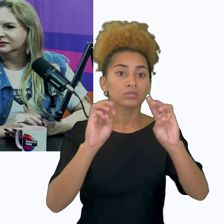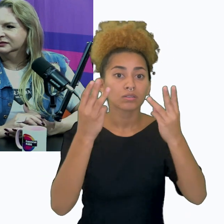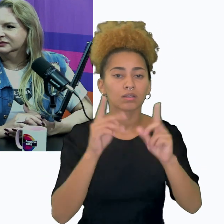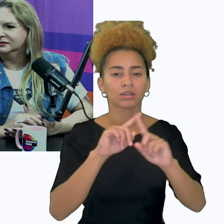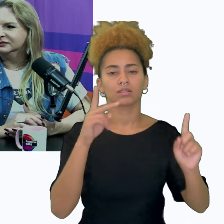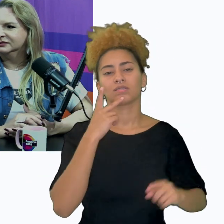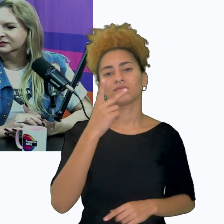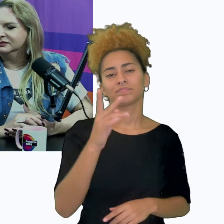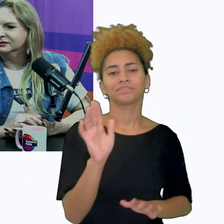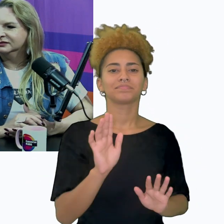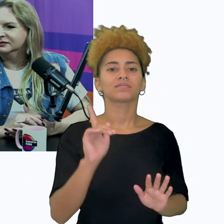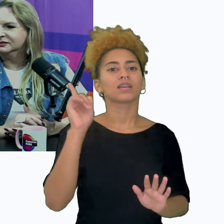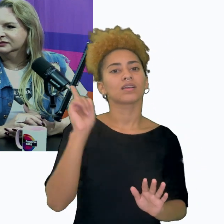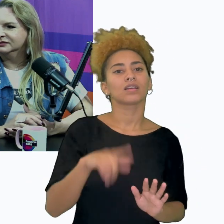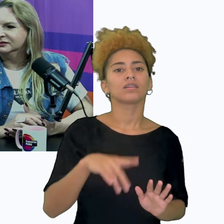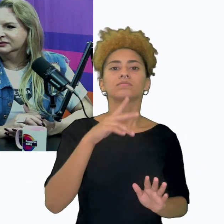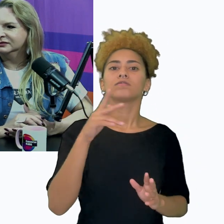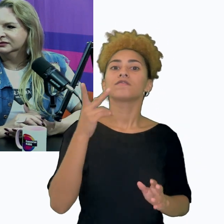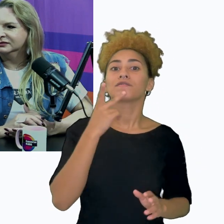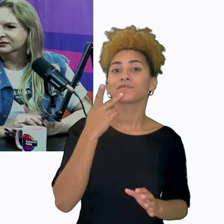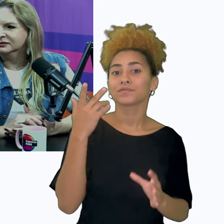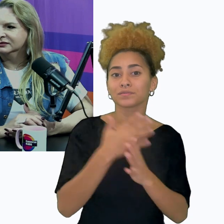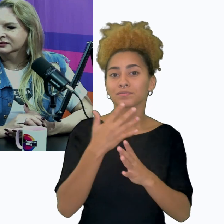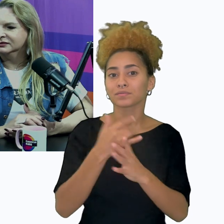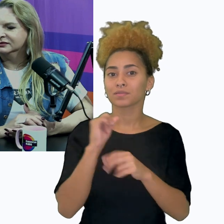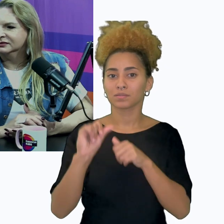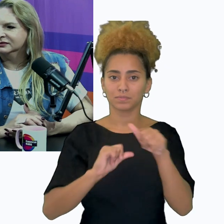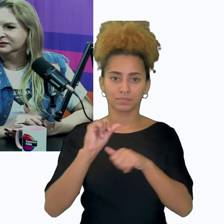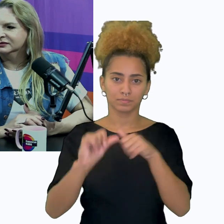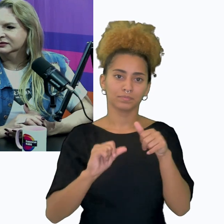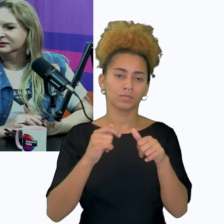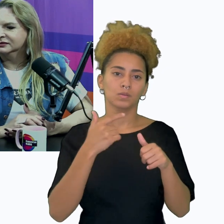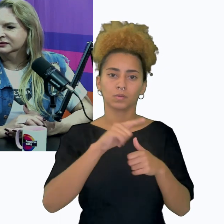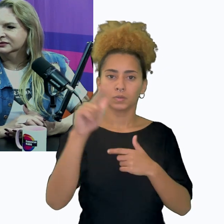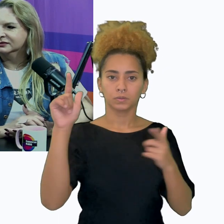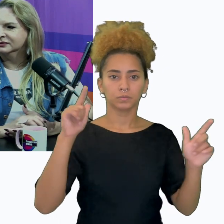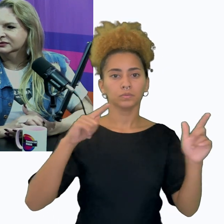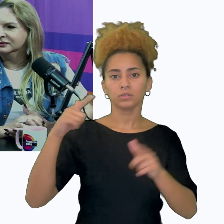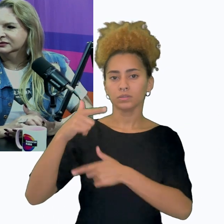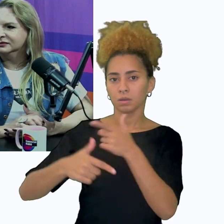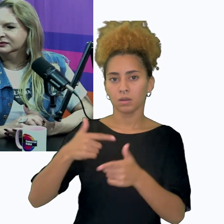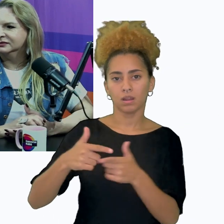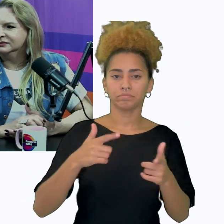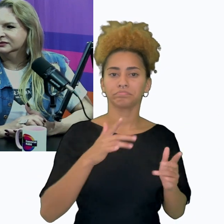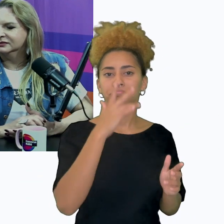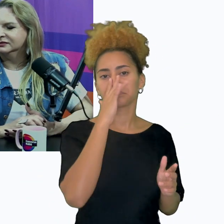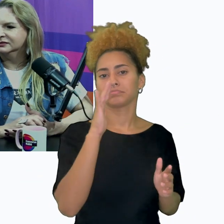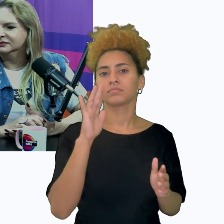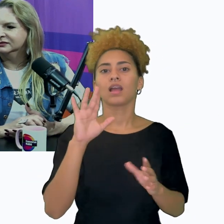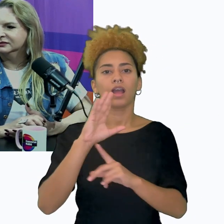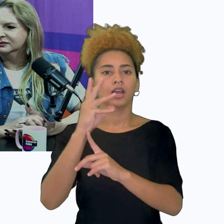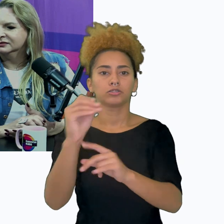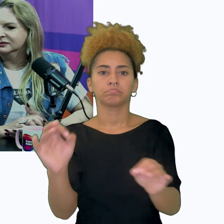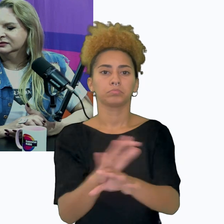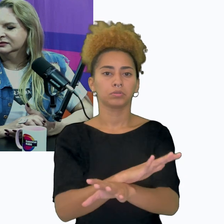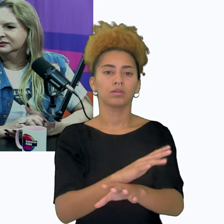show. Agora não precisa dizer que não, é uma coisa que Fortaleza mudou. E não dá espaço para as outras pessoas elas trabalharem. Morreu.